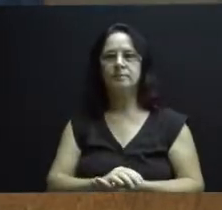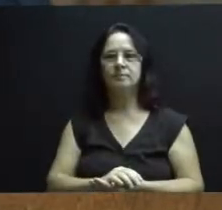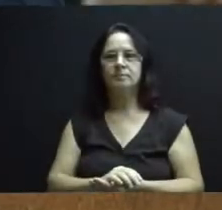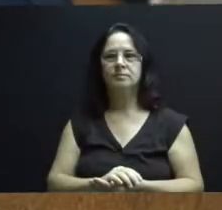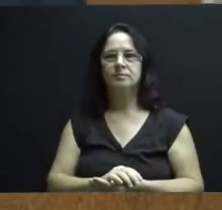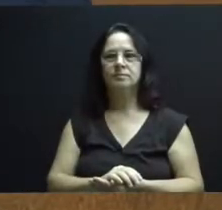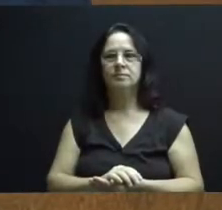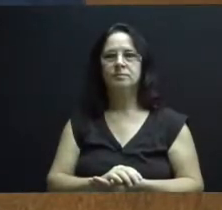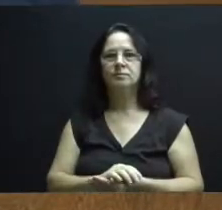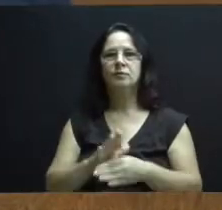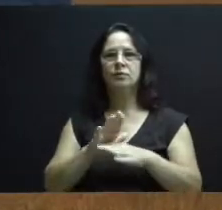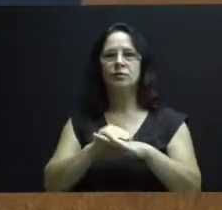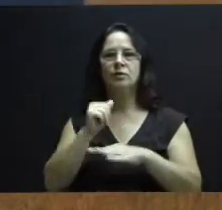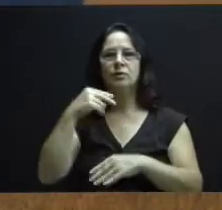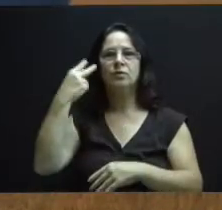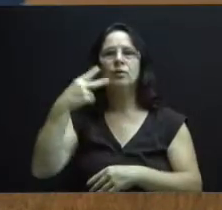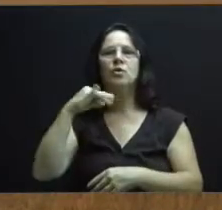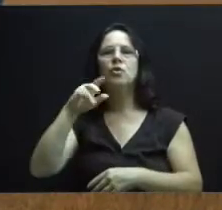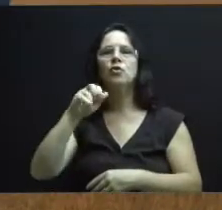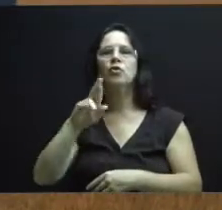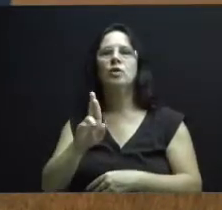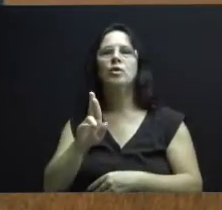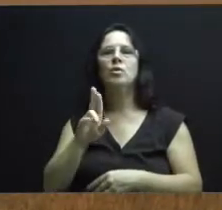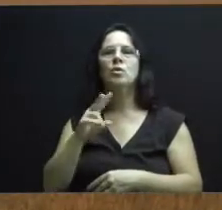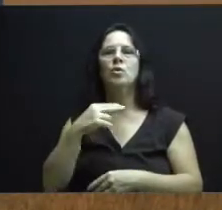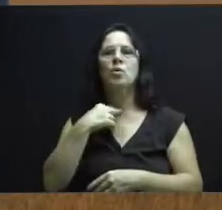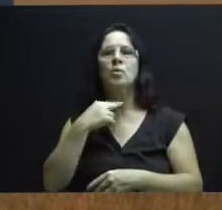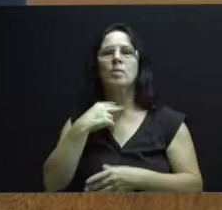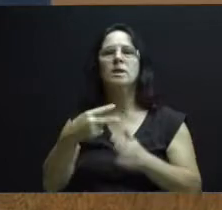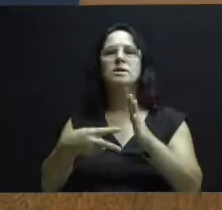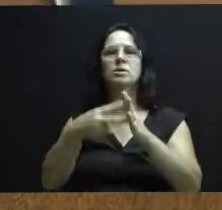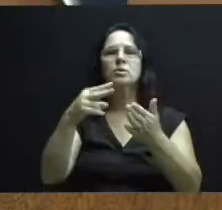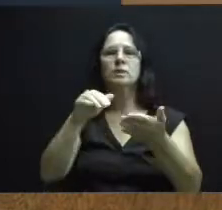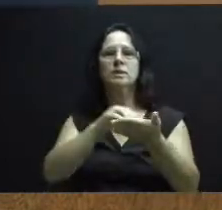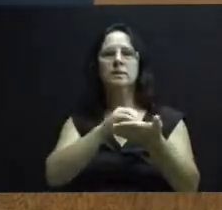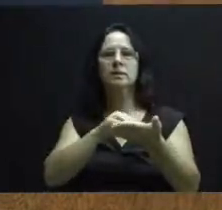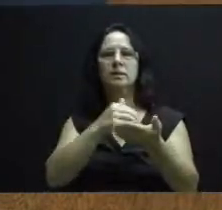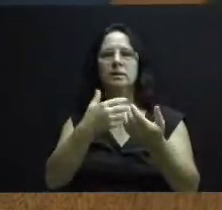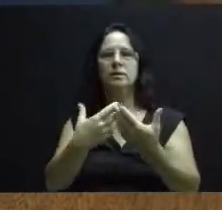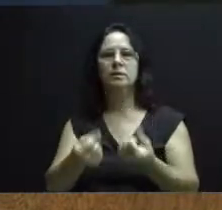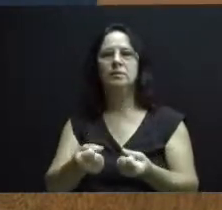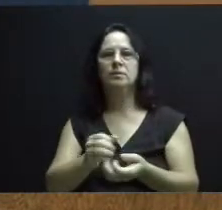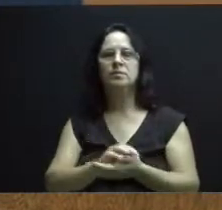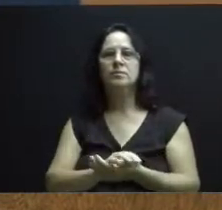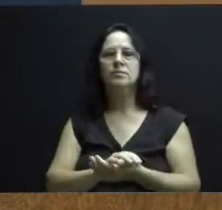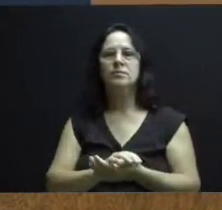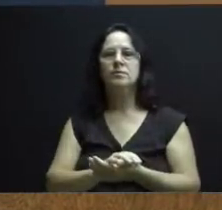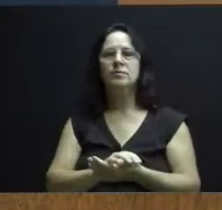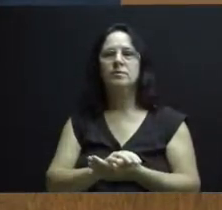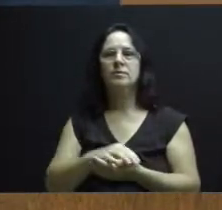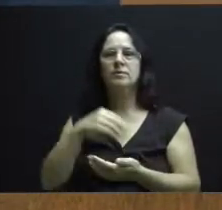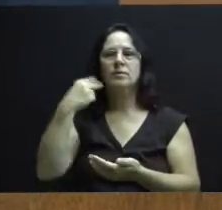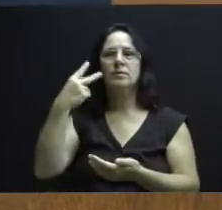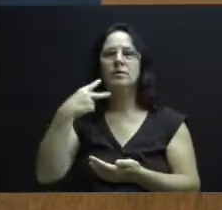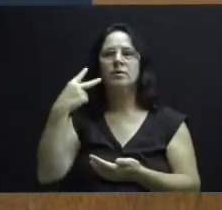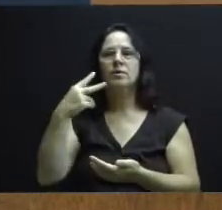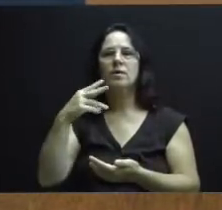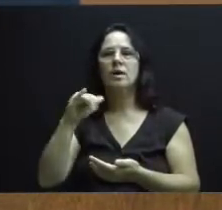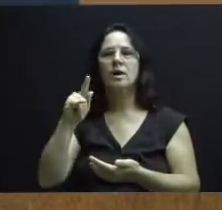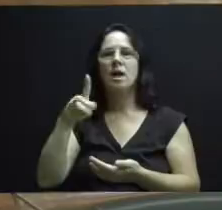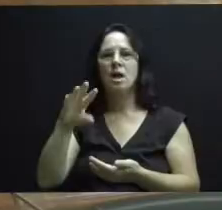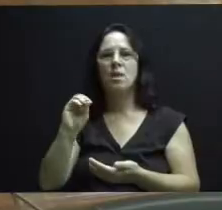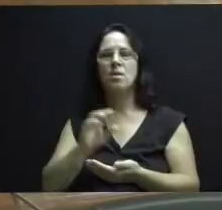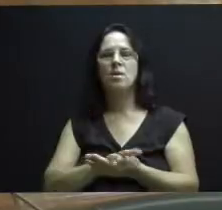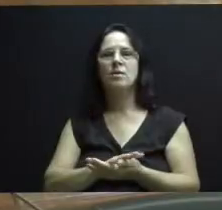com vida o vereador jaime lucas para ocupar a 2ª secretaria estão george o presidente georgi vereador agnaldo